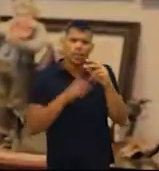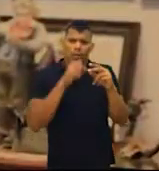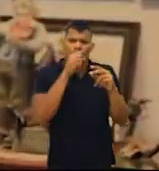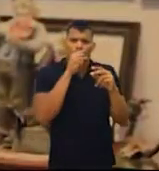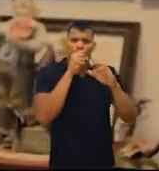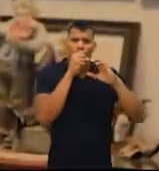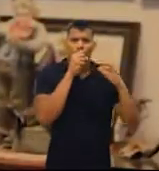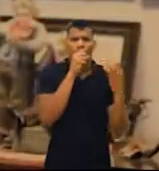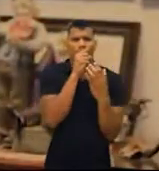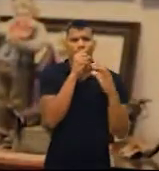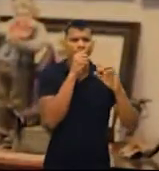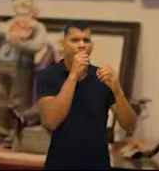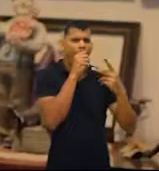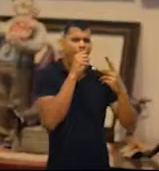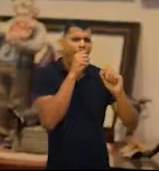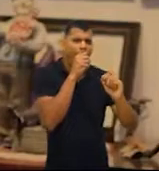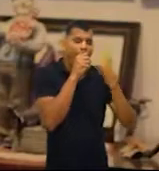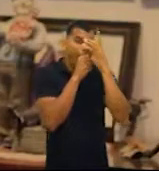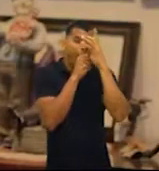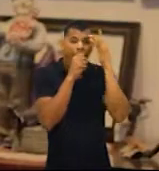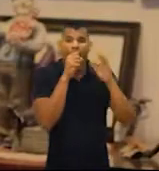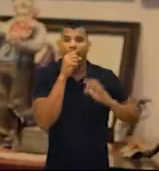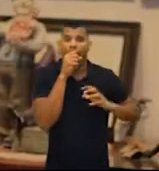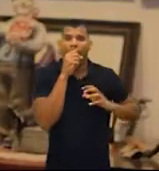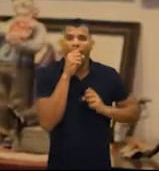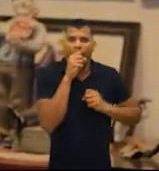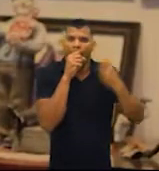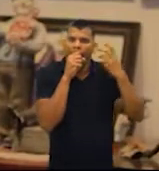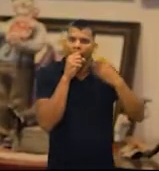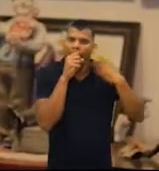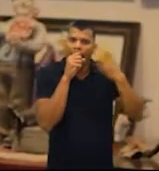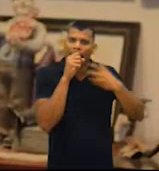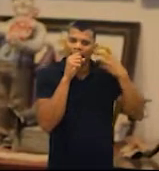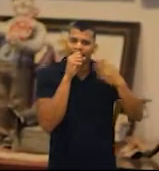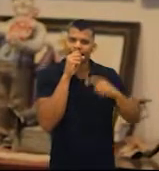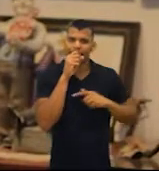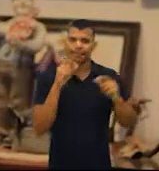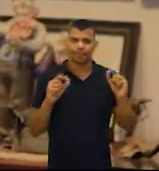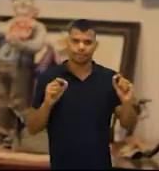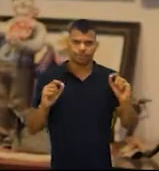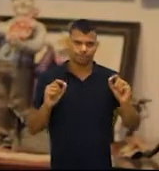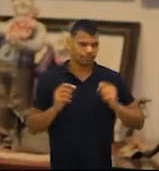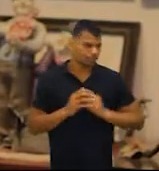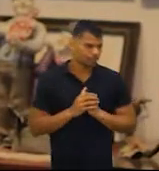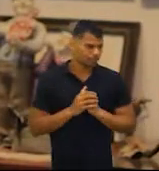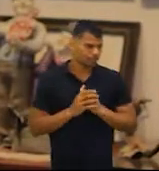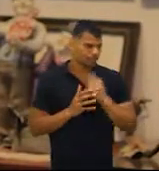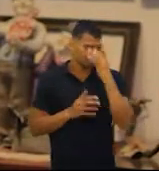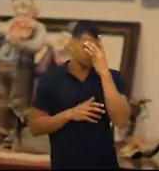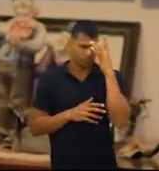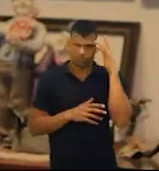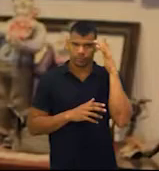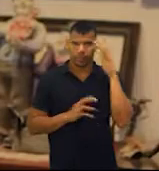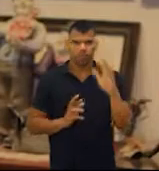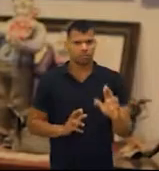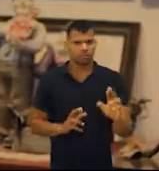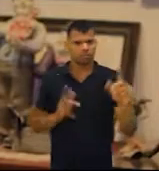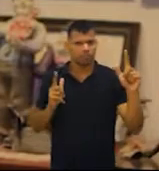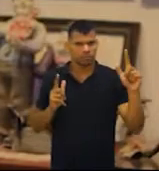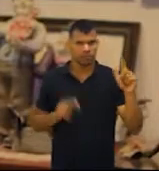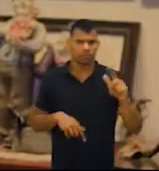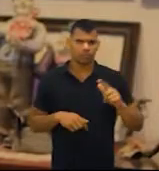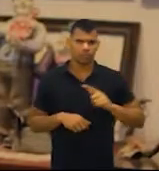do Mundo, principalmente quem era apaixonado por música como eu. E de repente aparece um cara lá,